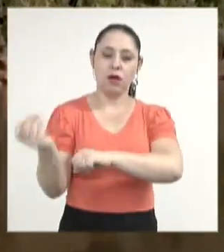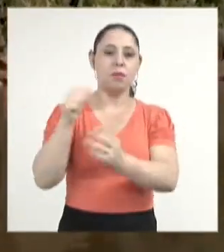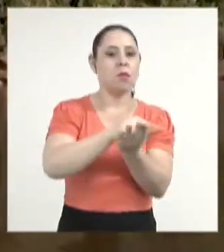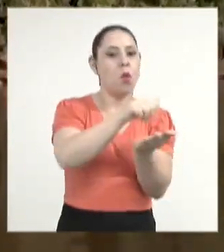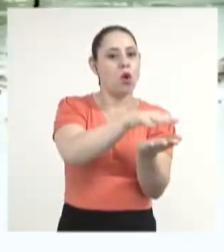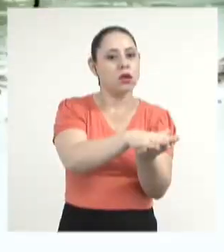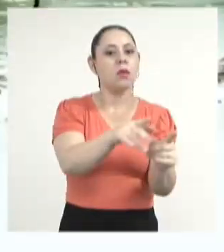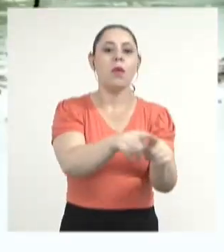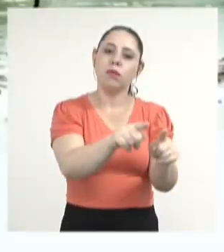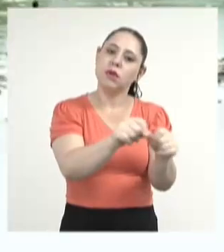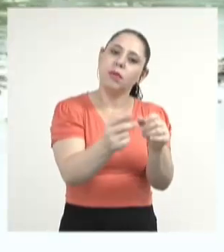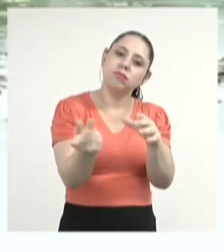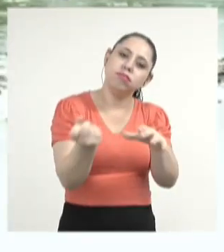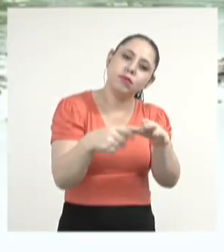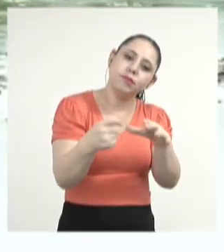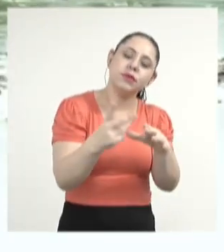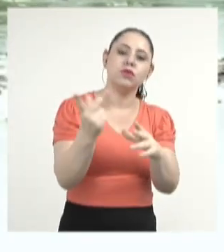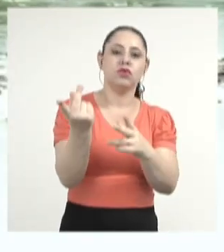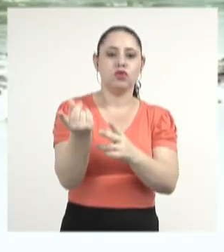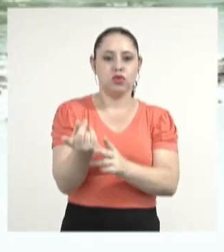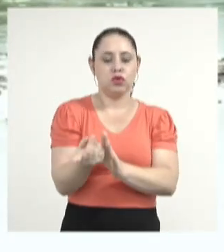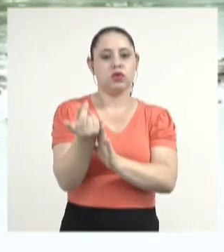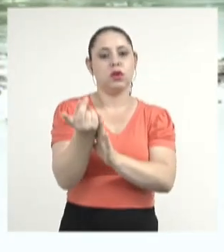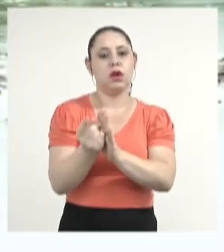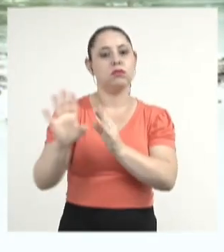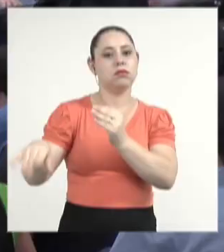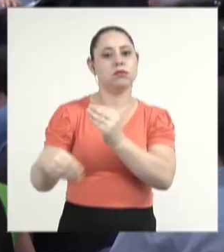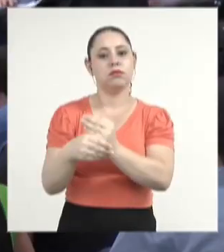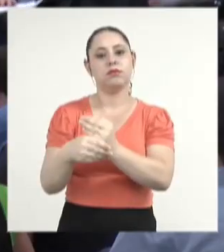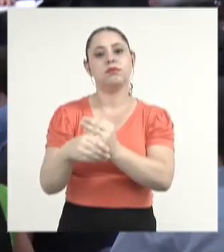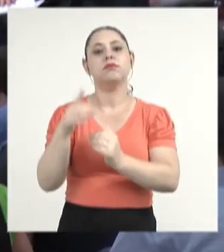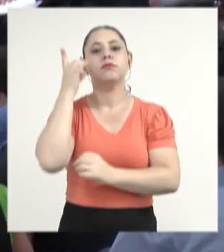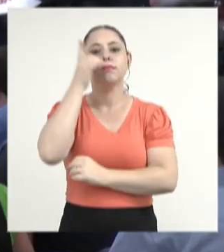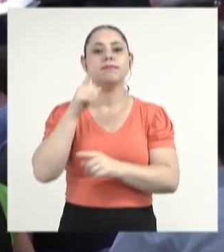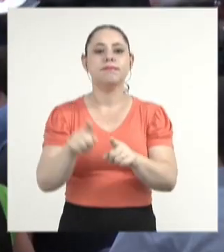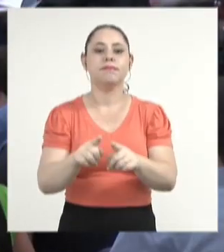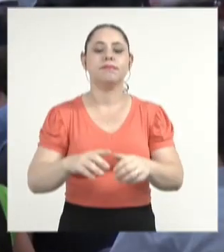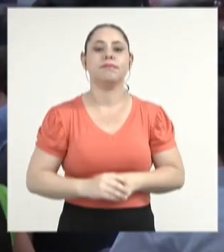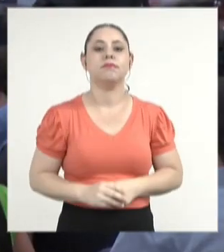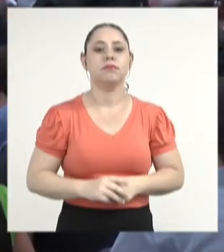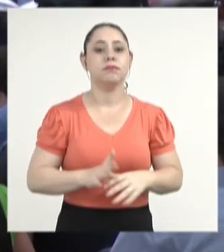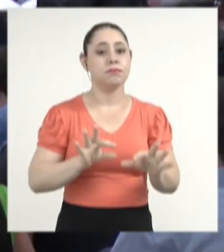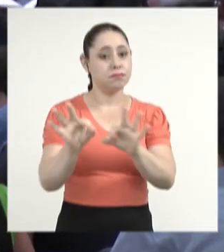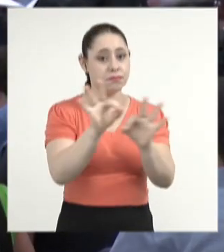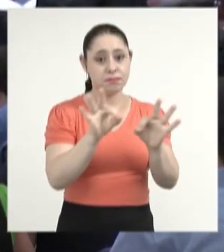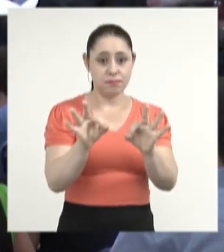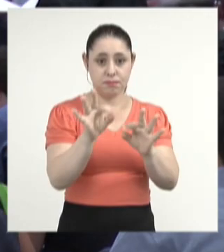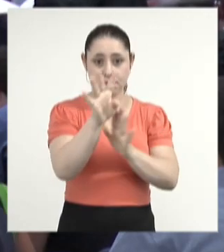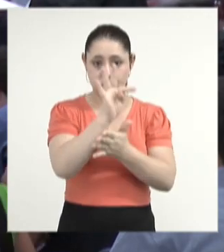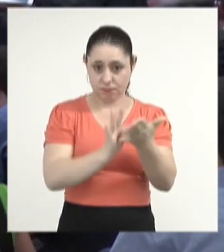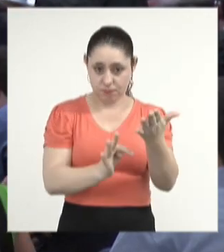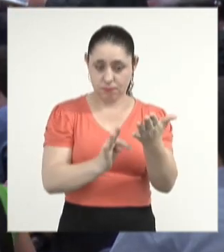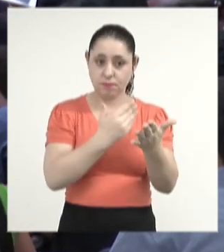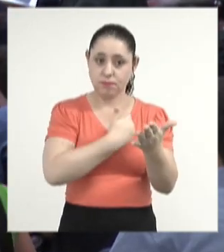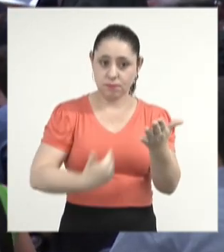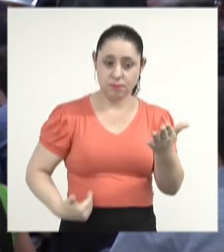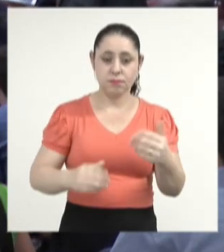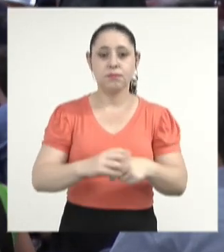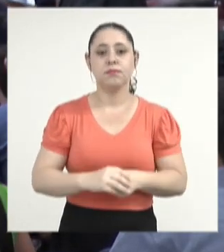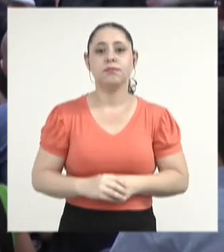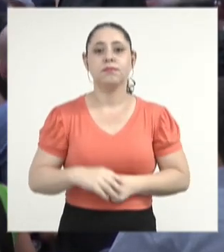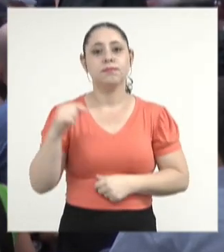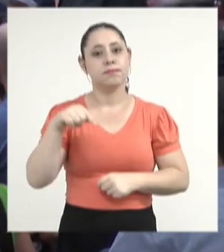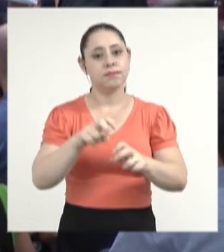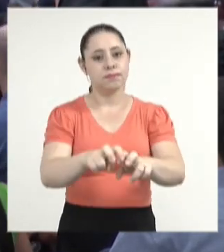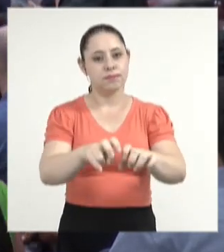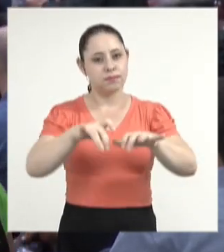aplicadas no Pantanal, recursos do Estado e emendas parlamentares. Da elaboração do texto pelo governo, a votação dele aqui no